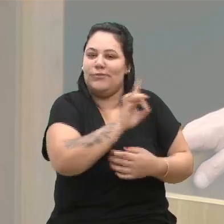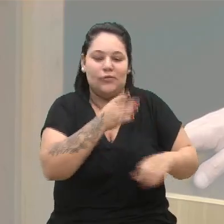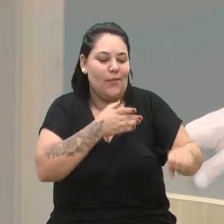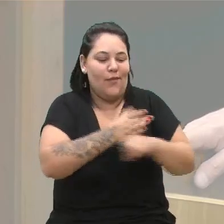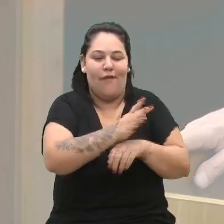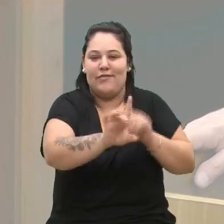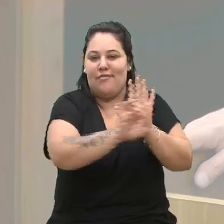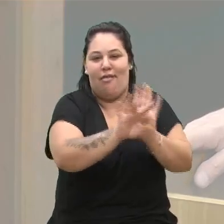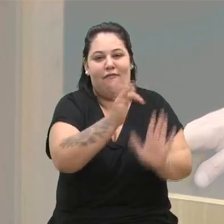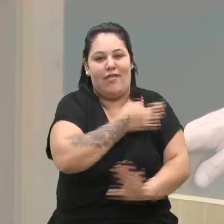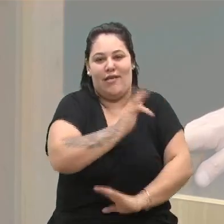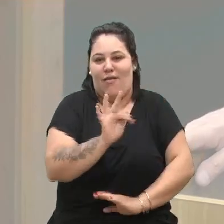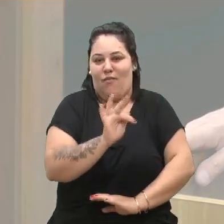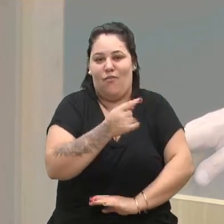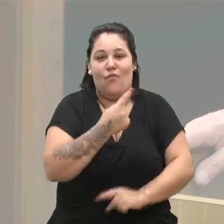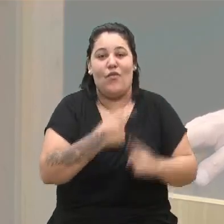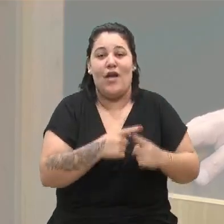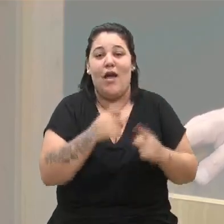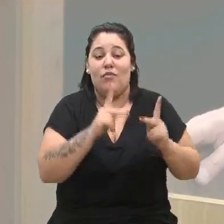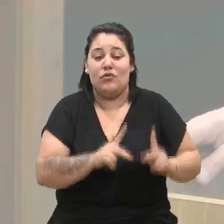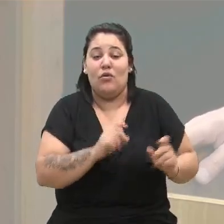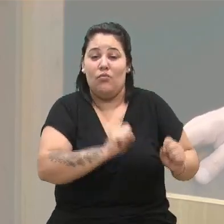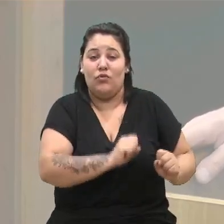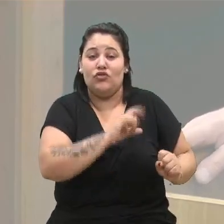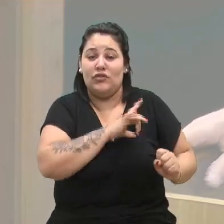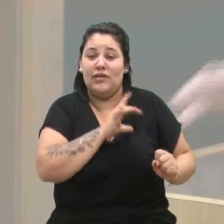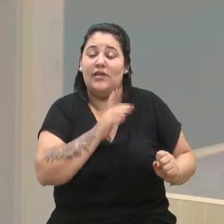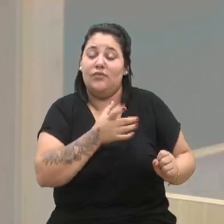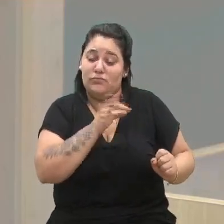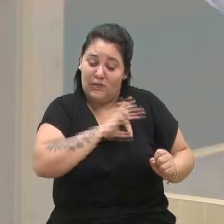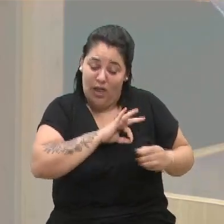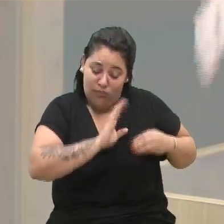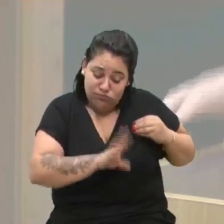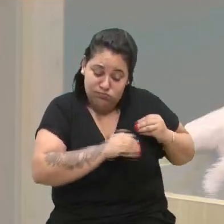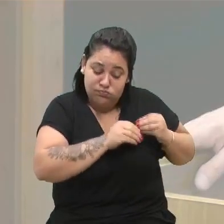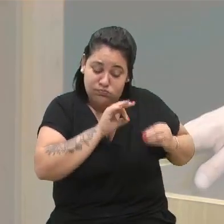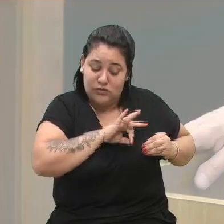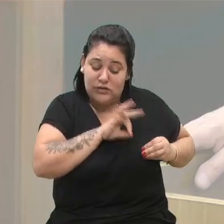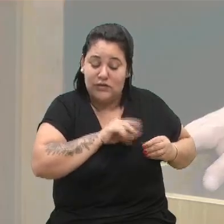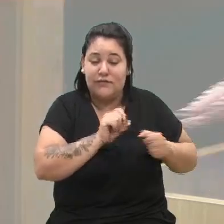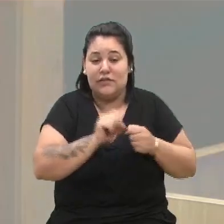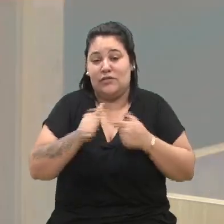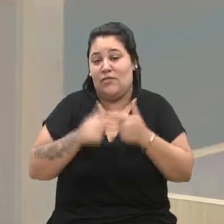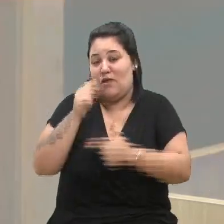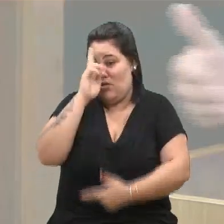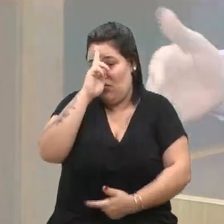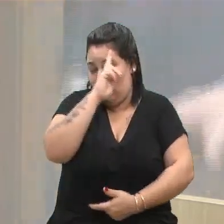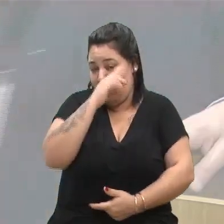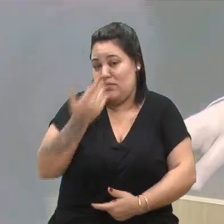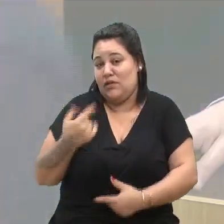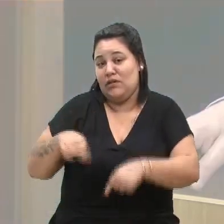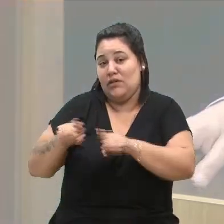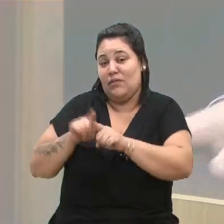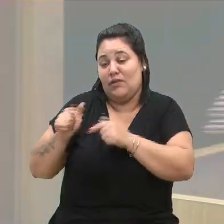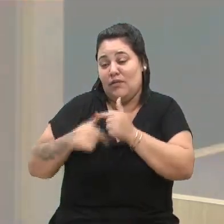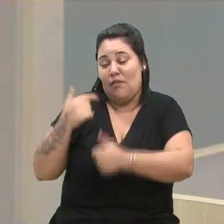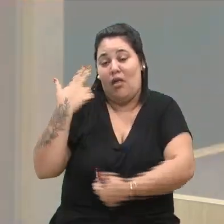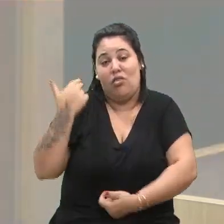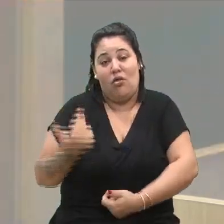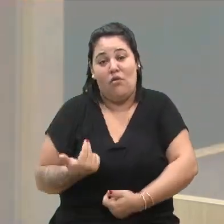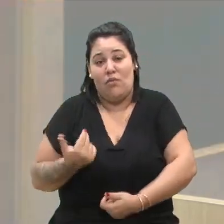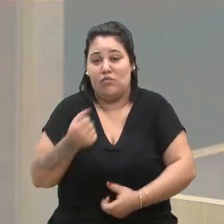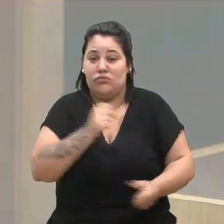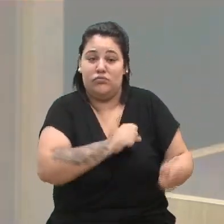federal, porque as pessoas podem ter um ganha-pão a mais fazendo serviço de Uber, além do seu trabalho normal. Pode ser